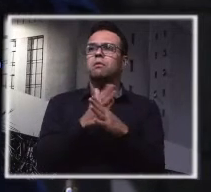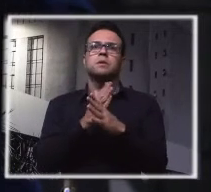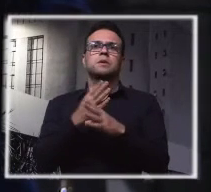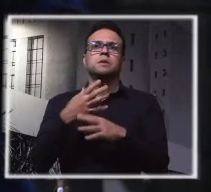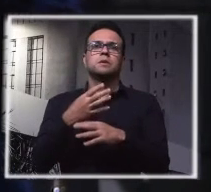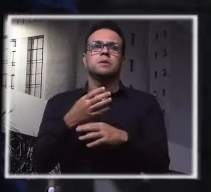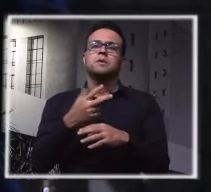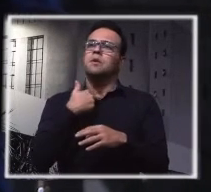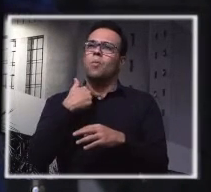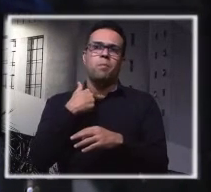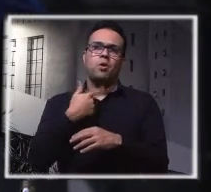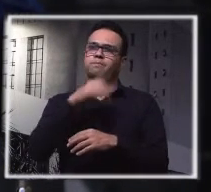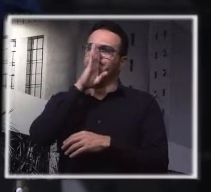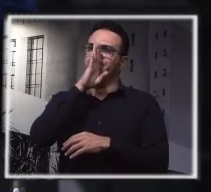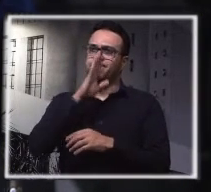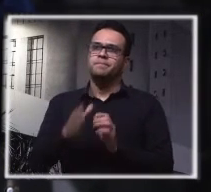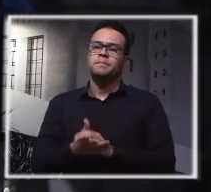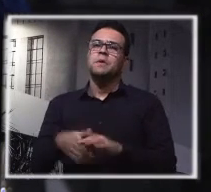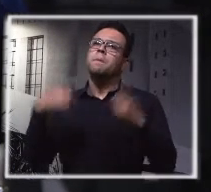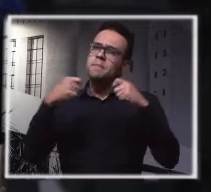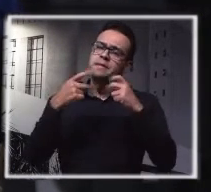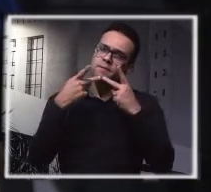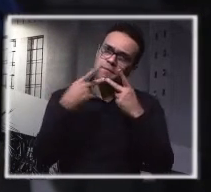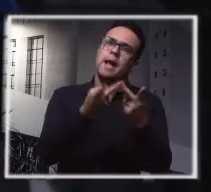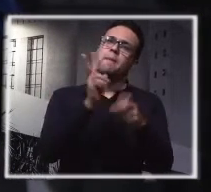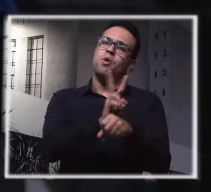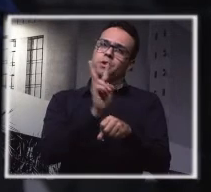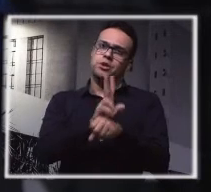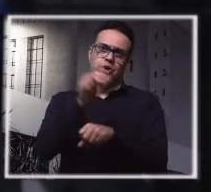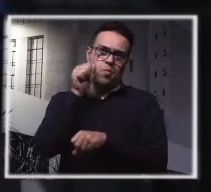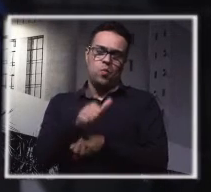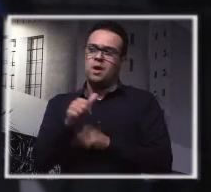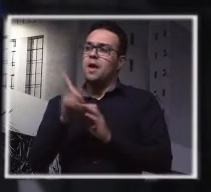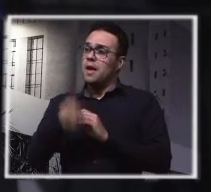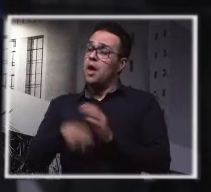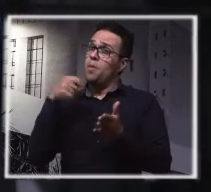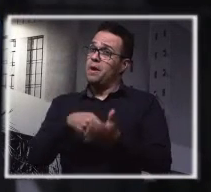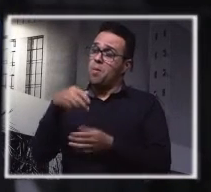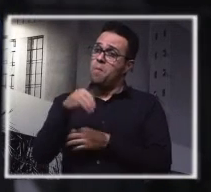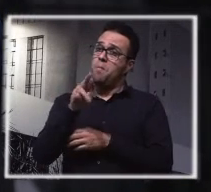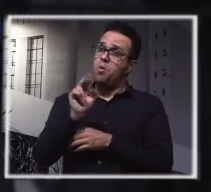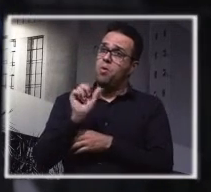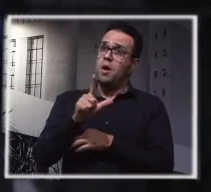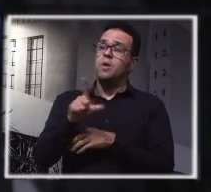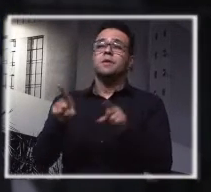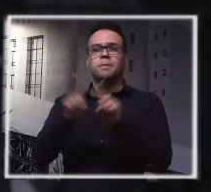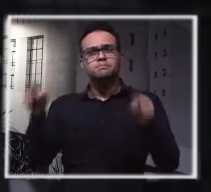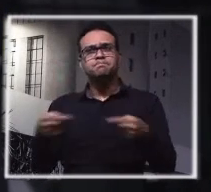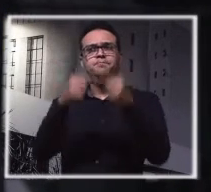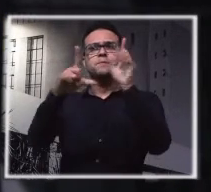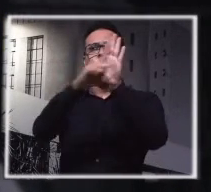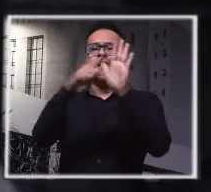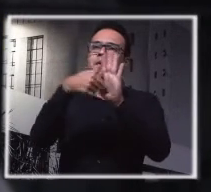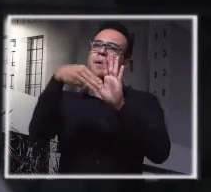vulnerabilidade, você não pode se calar. Você precisa proteger essa mulher. É uma obrigação moral e é uma obrigação legal imposta pela